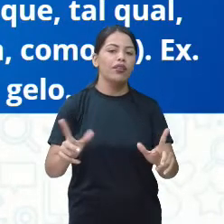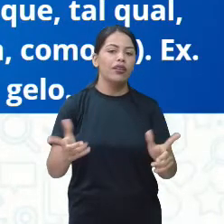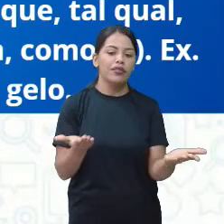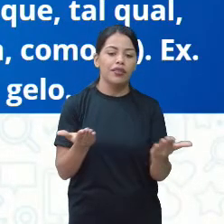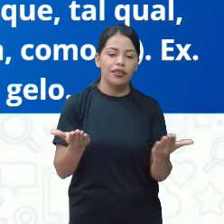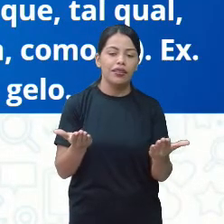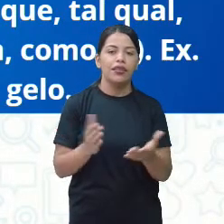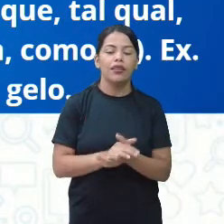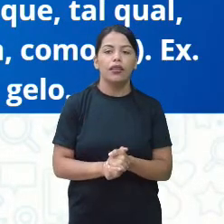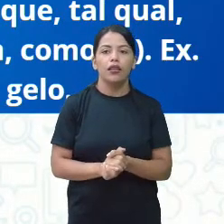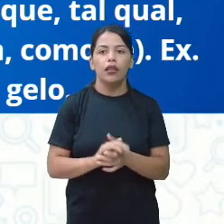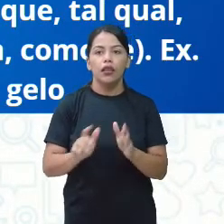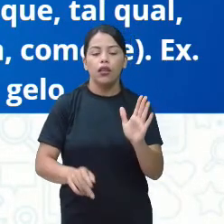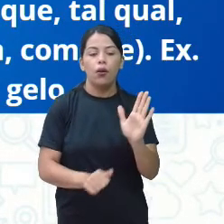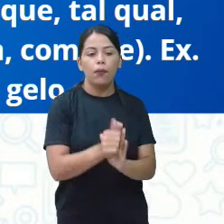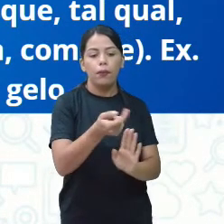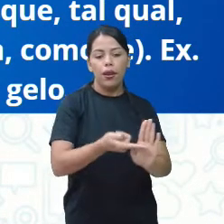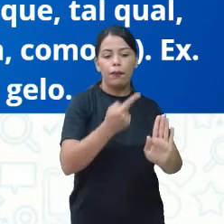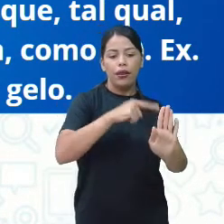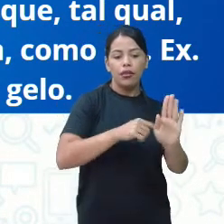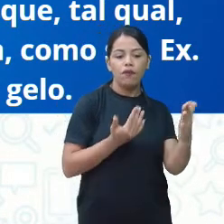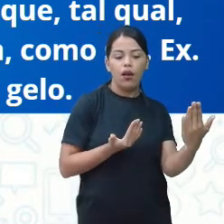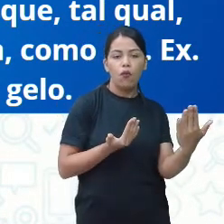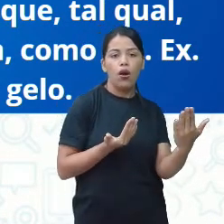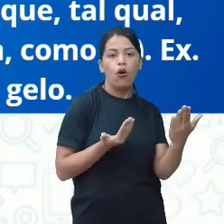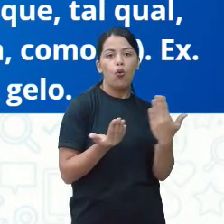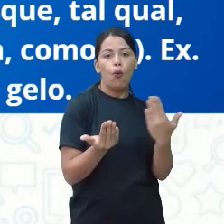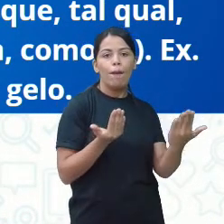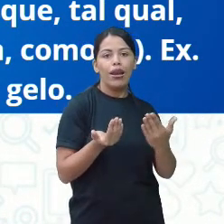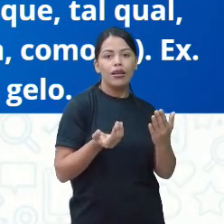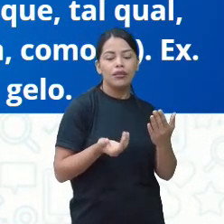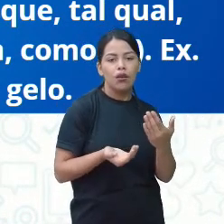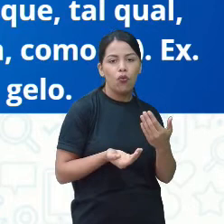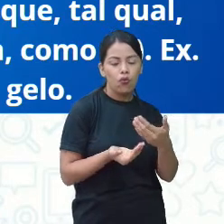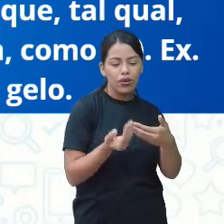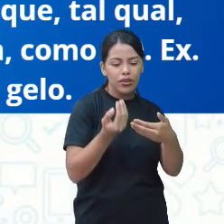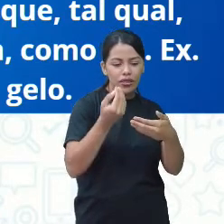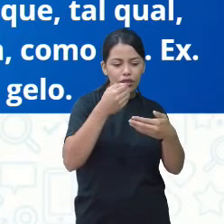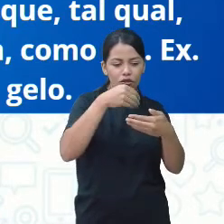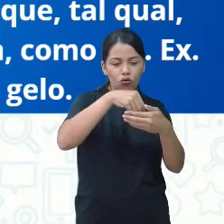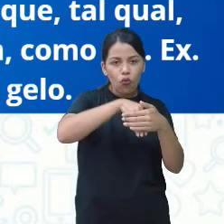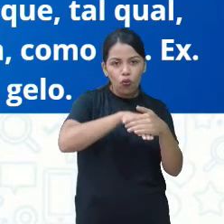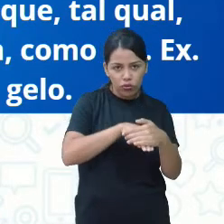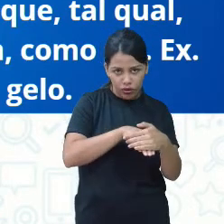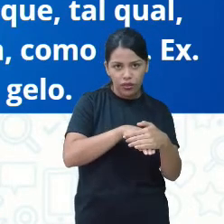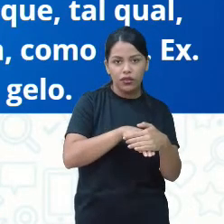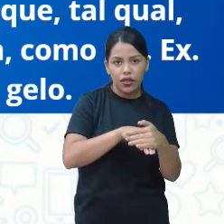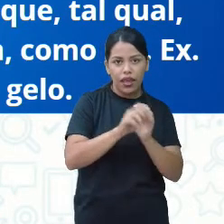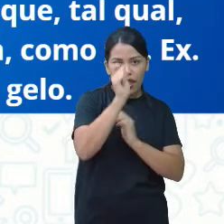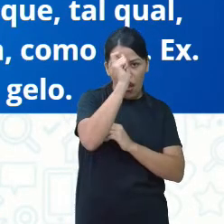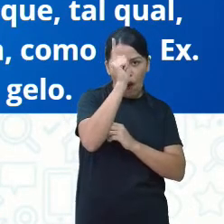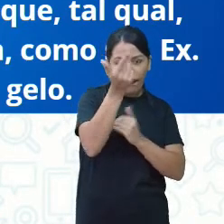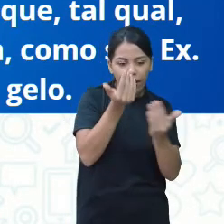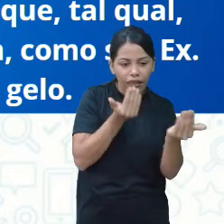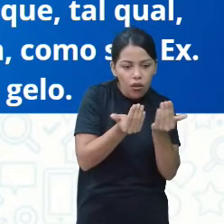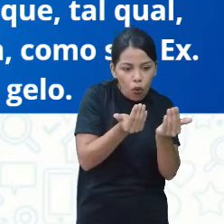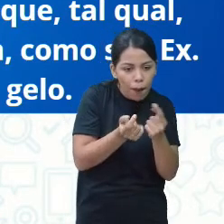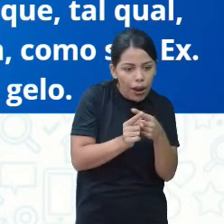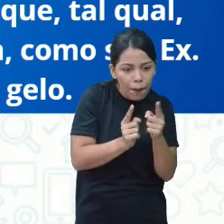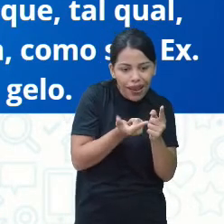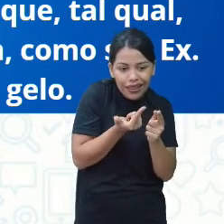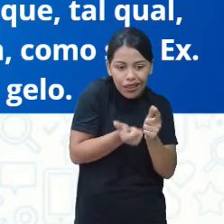a metáfora, é uma comparação implícita, tá certo? É uma ideia comparativa sem o termo que marca